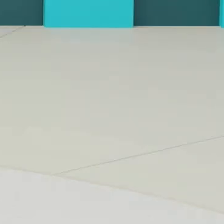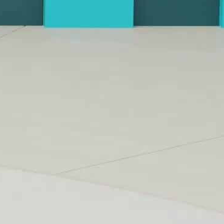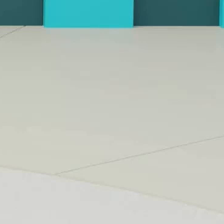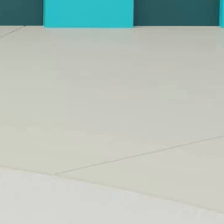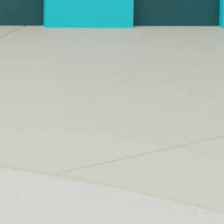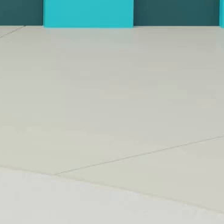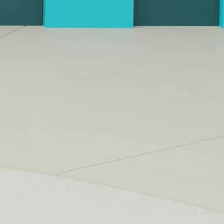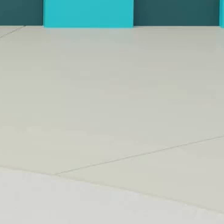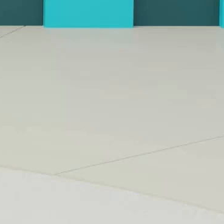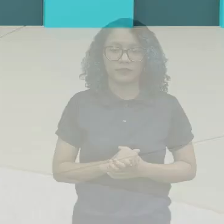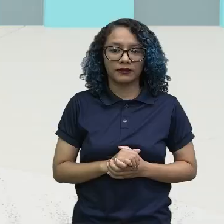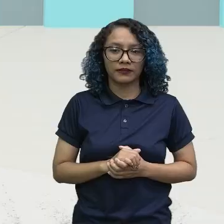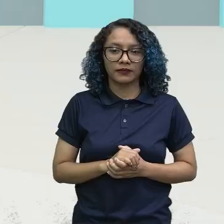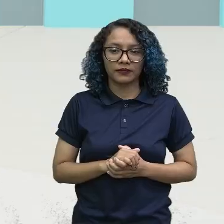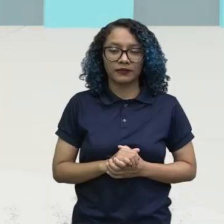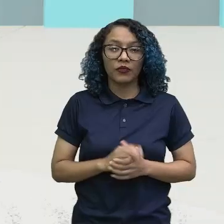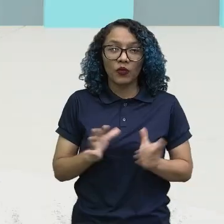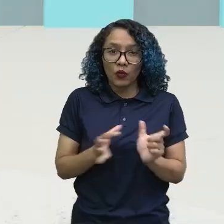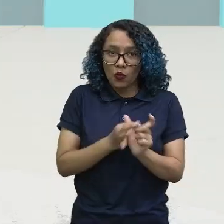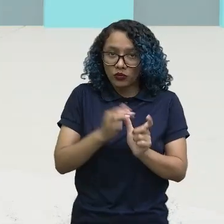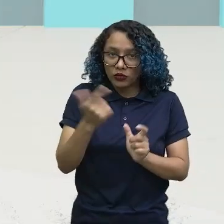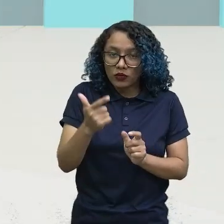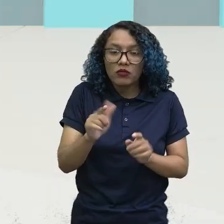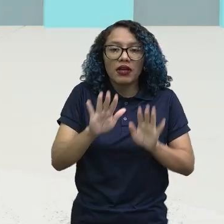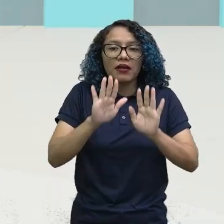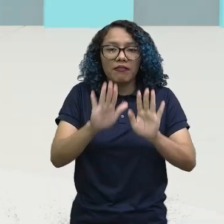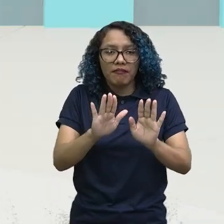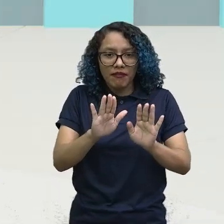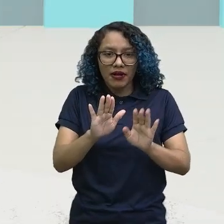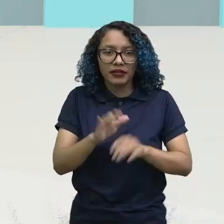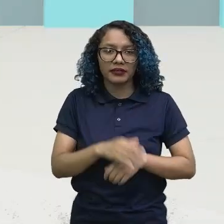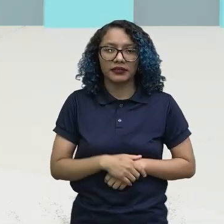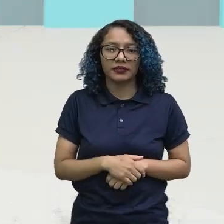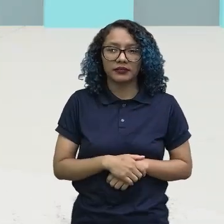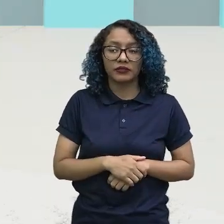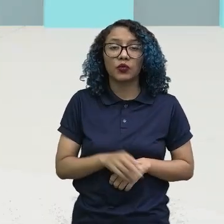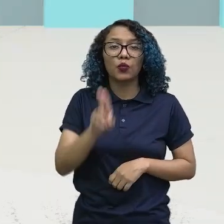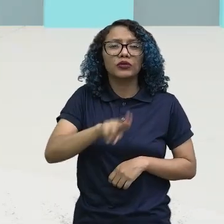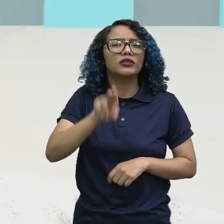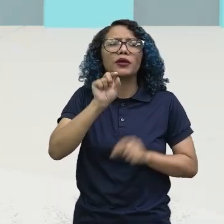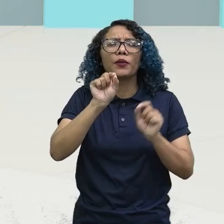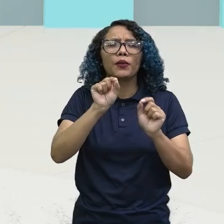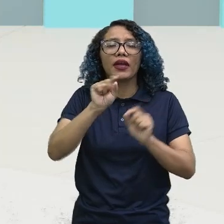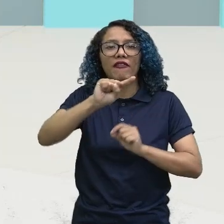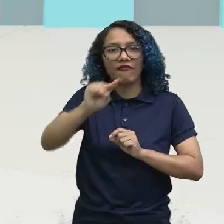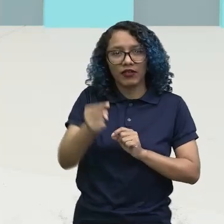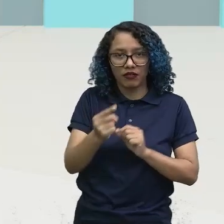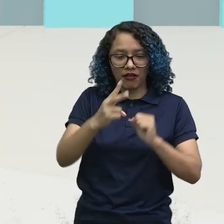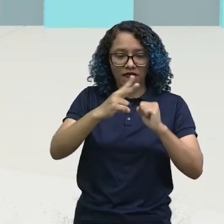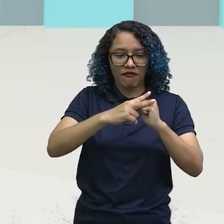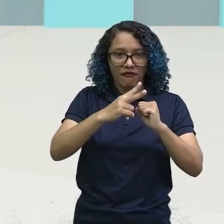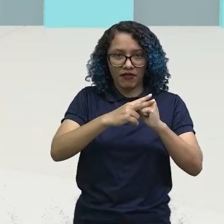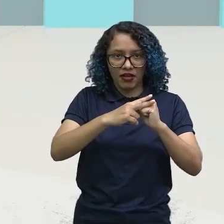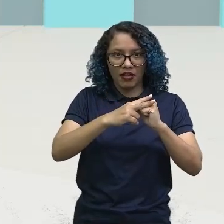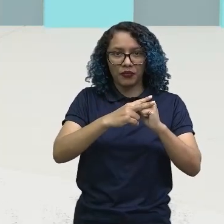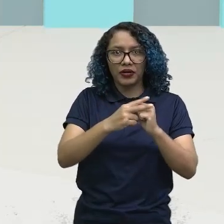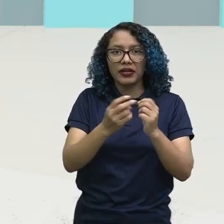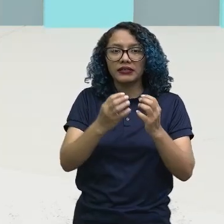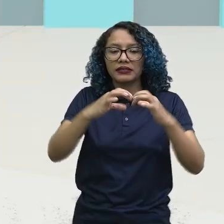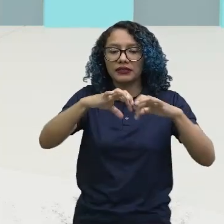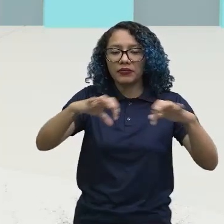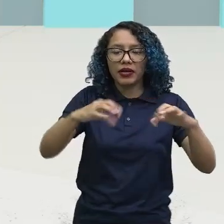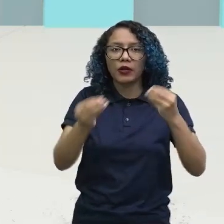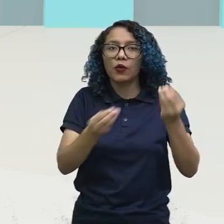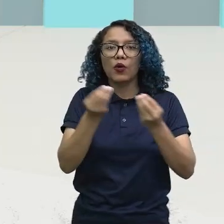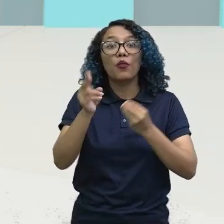Nessas orações, nós temos o quê? A presença da vírgula. temos os verbos e elas são separadas por